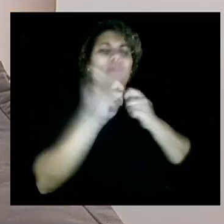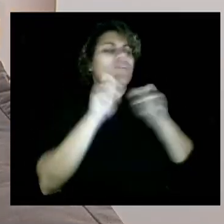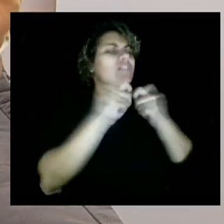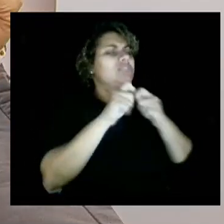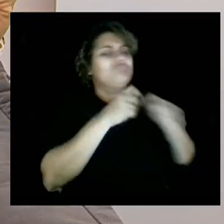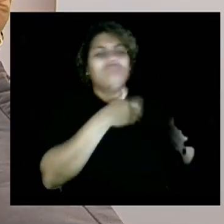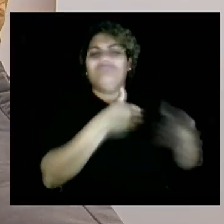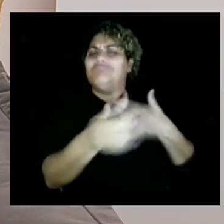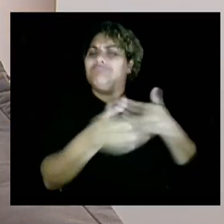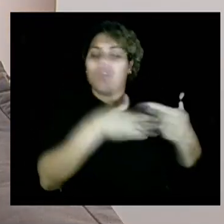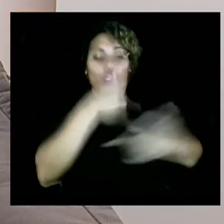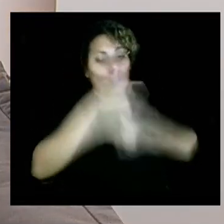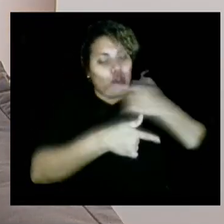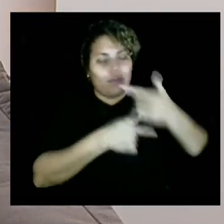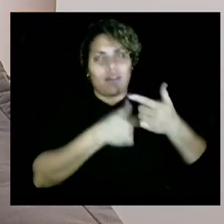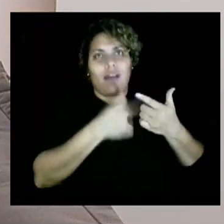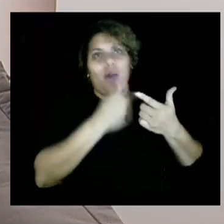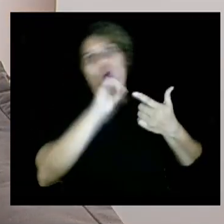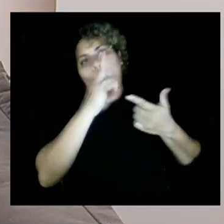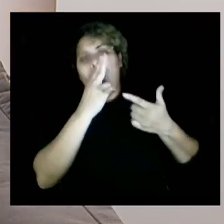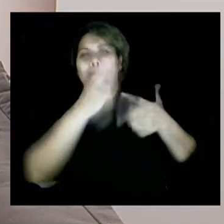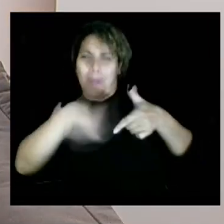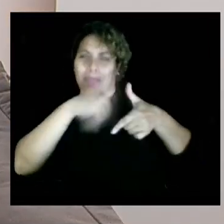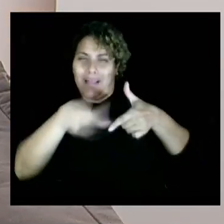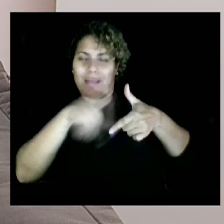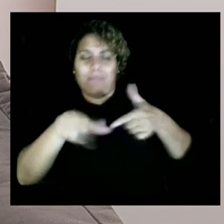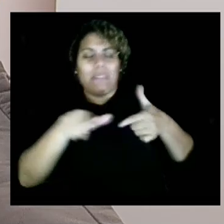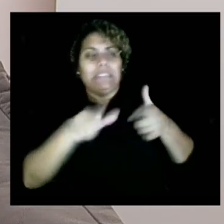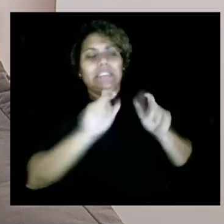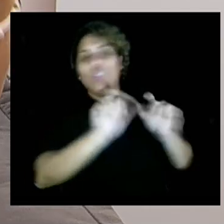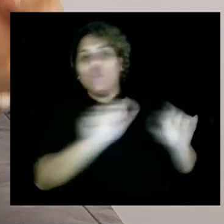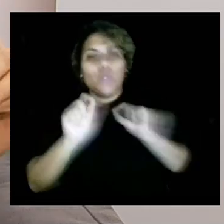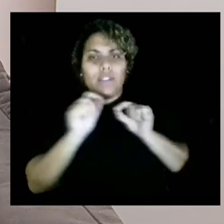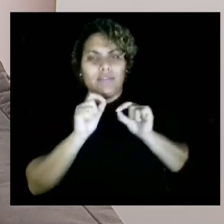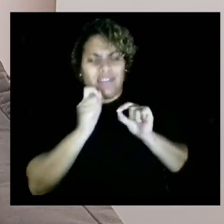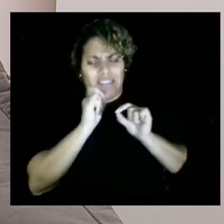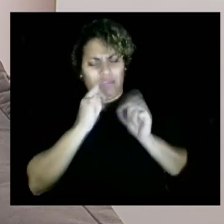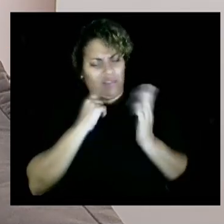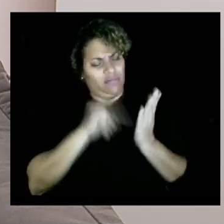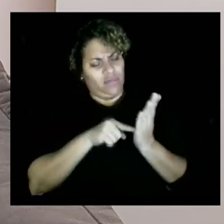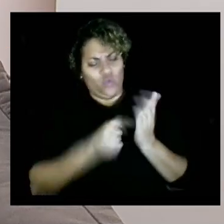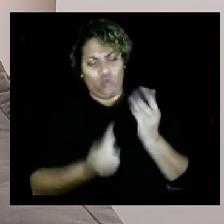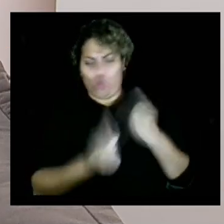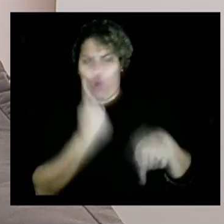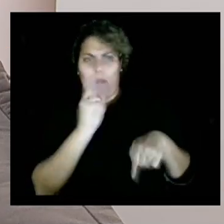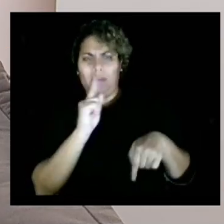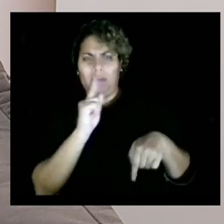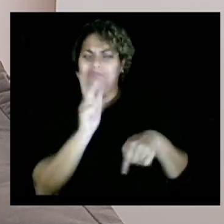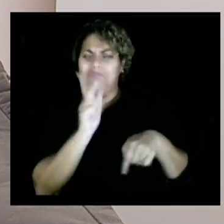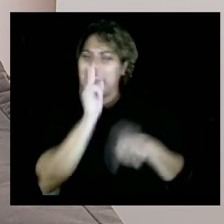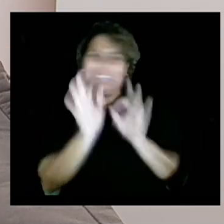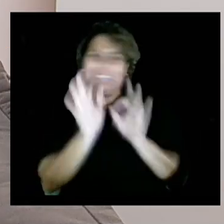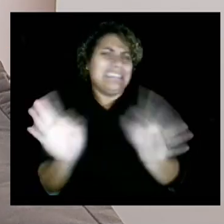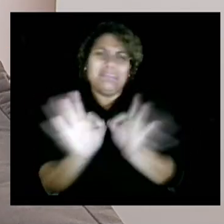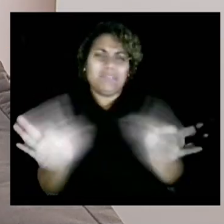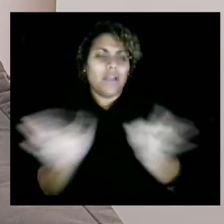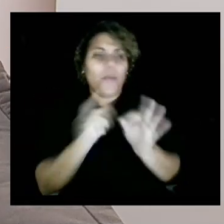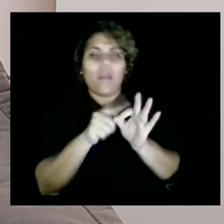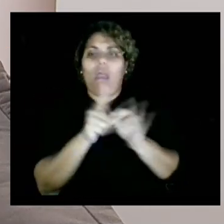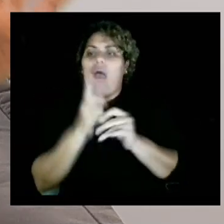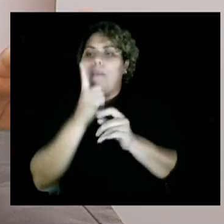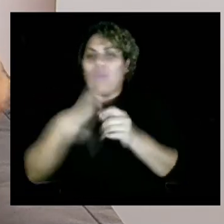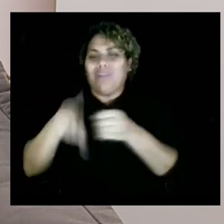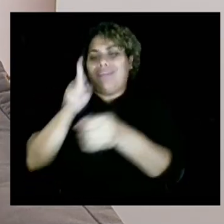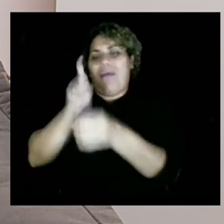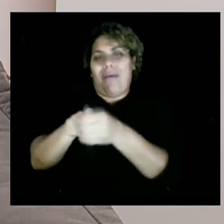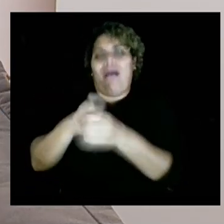ver as contraindicações, mas elas são mínimas e a gente não fica dependente do remédio, porque o remédio a gente toma, alivia, mas